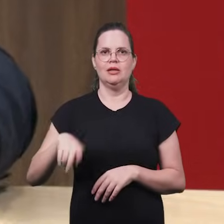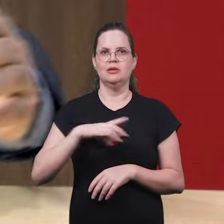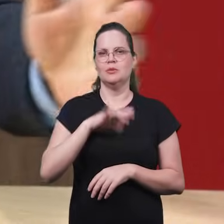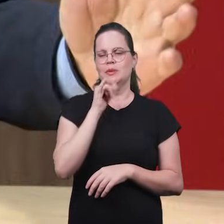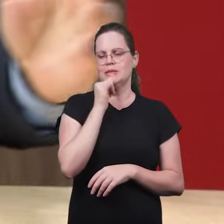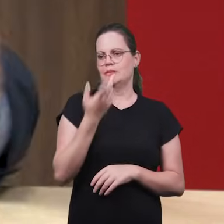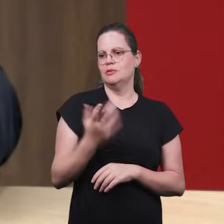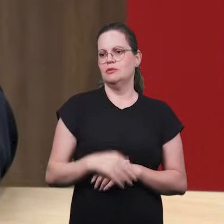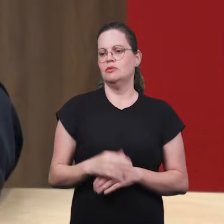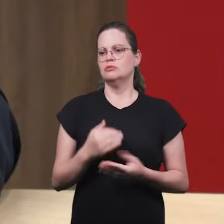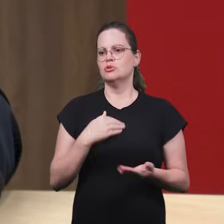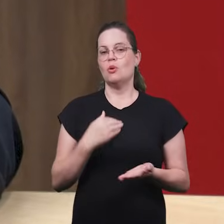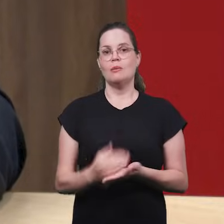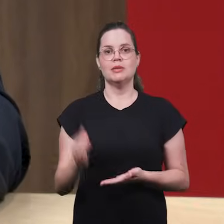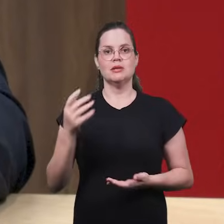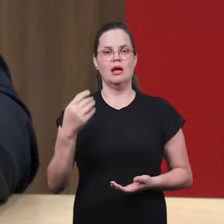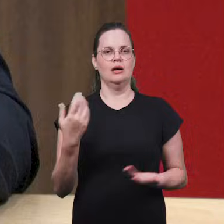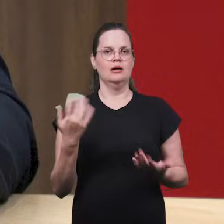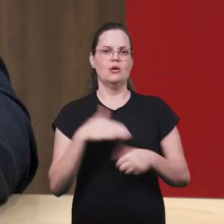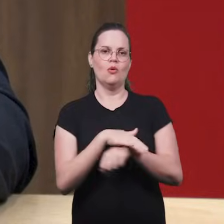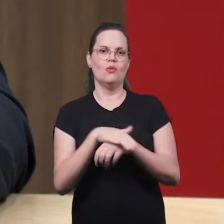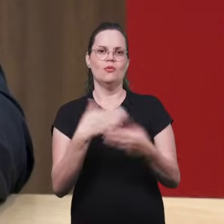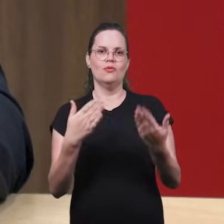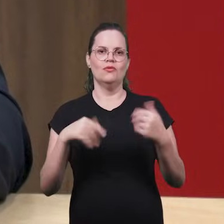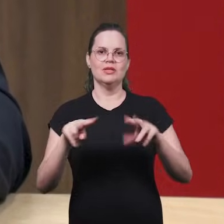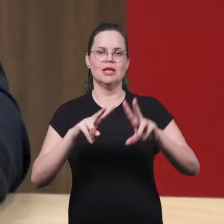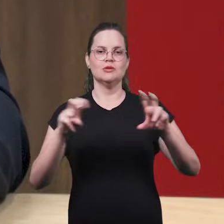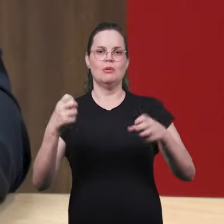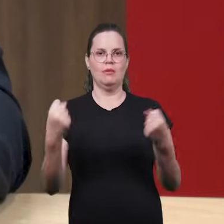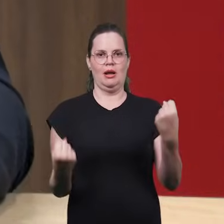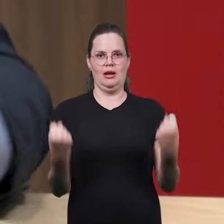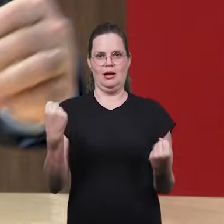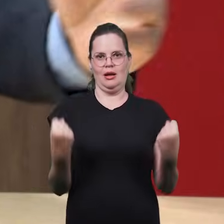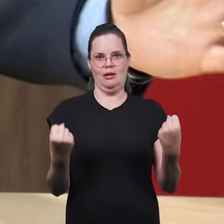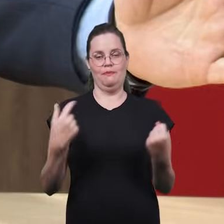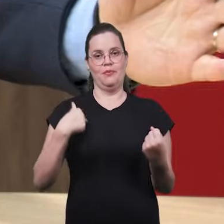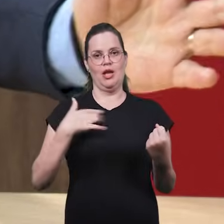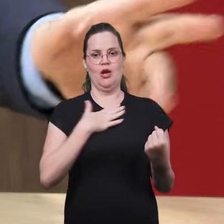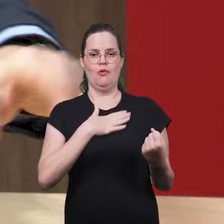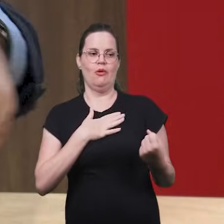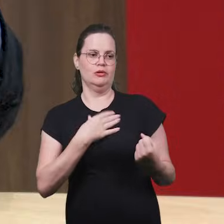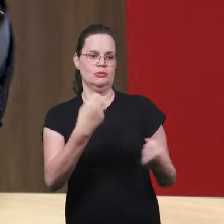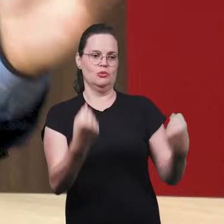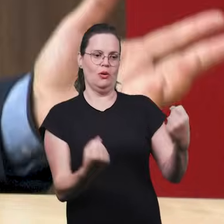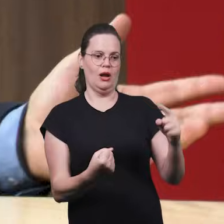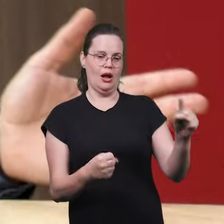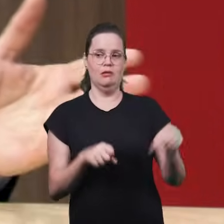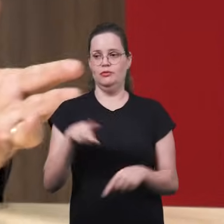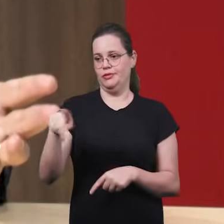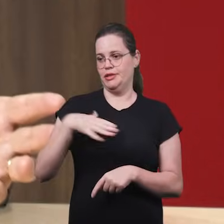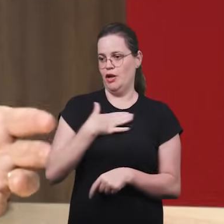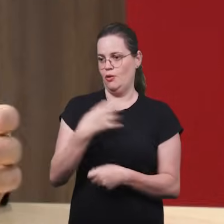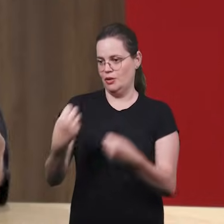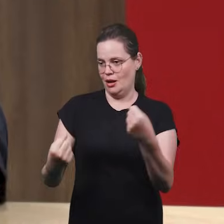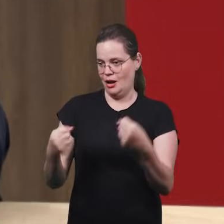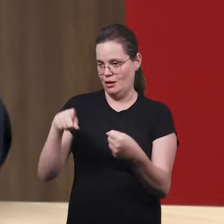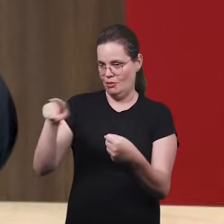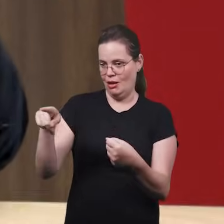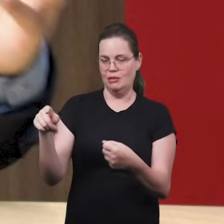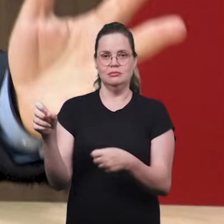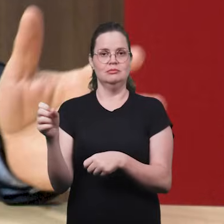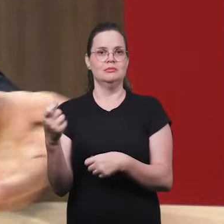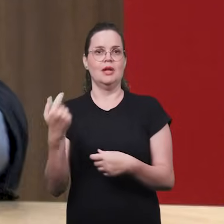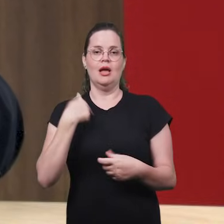digamos que comecemos a falar aqui sobre carro. Eu gosto de um carro tal, você gosta do carro e tal, eu